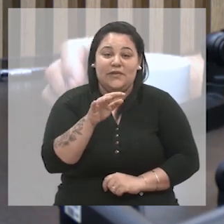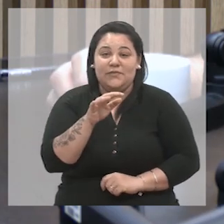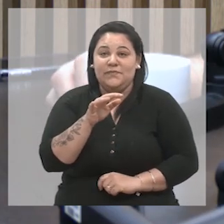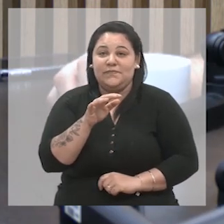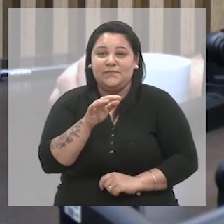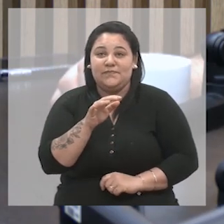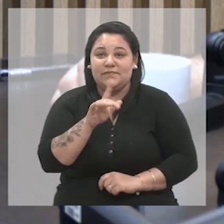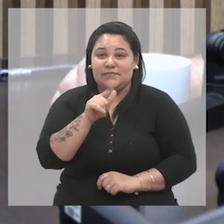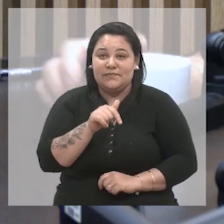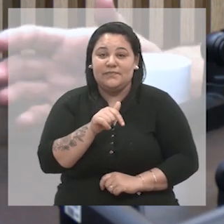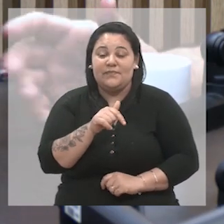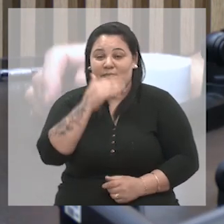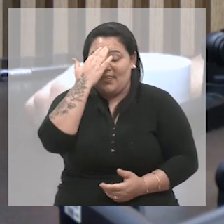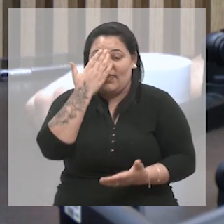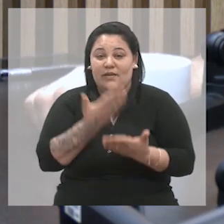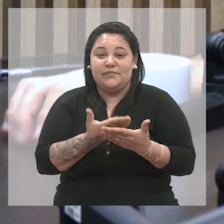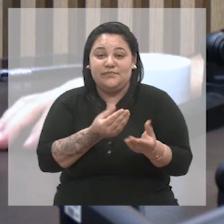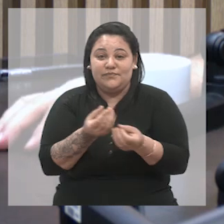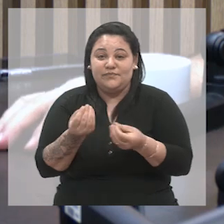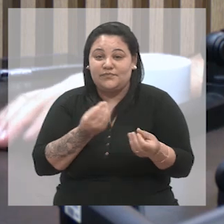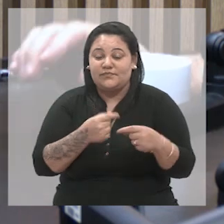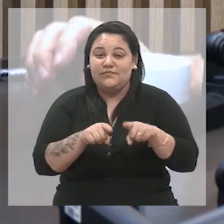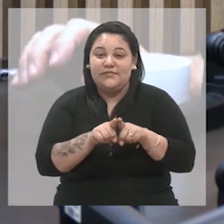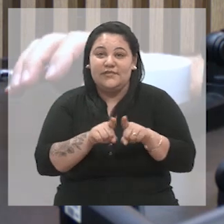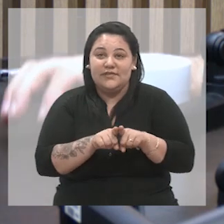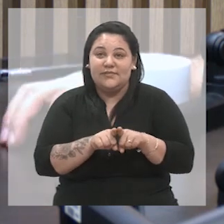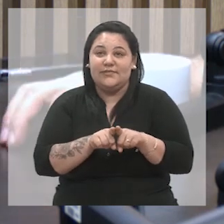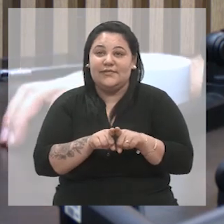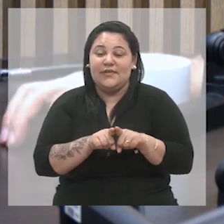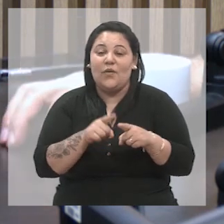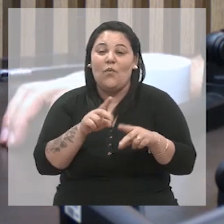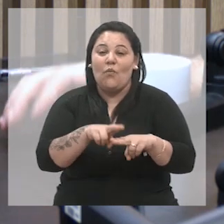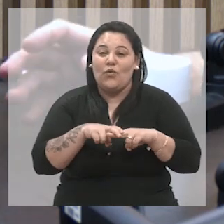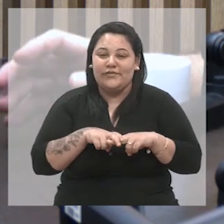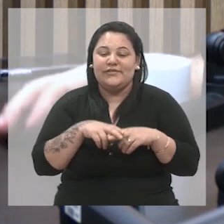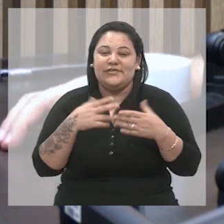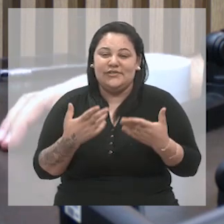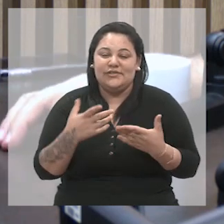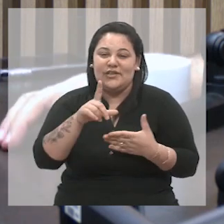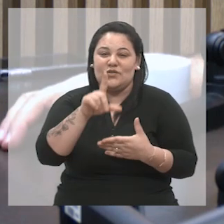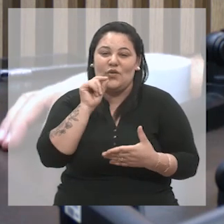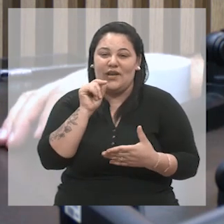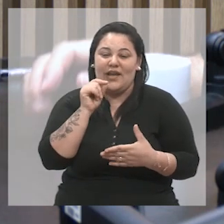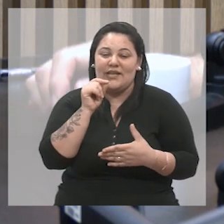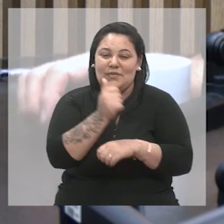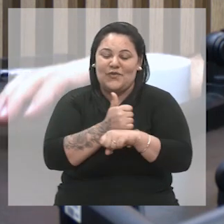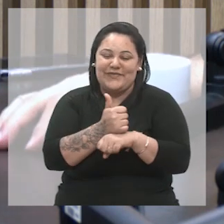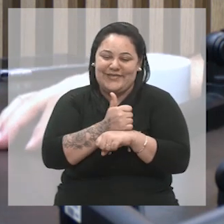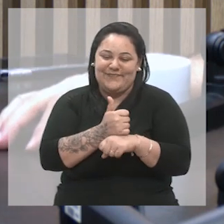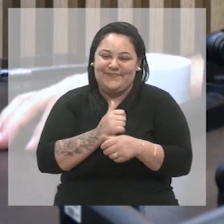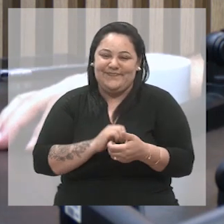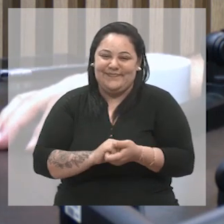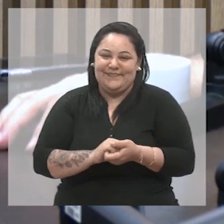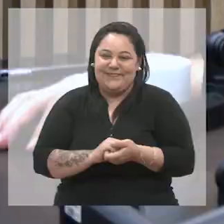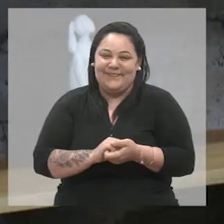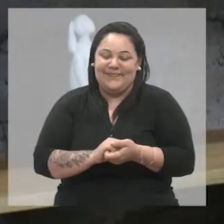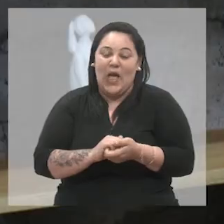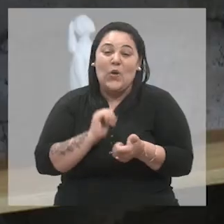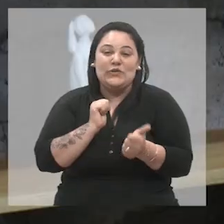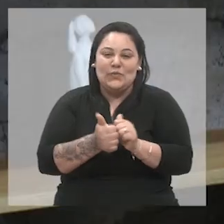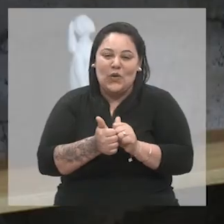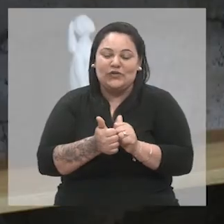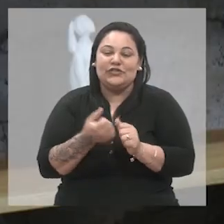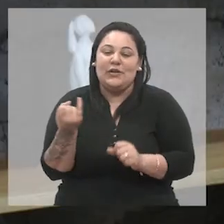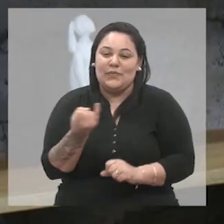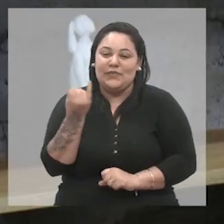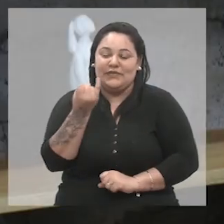é um dos vetores de formação e a gente acredita muito nisso, né? Por isso da escolha dessa profissão. Exatamente, o